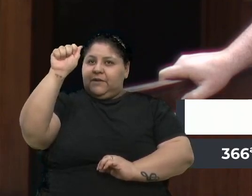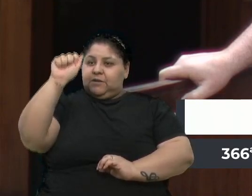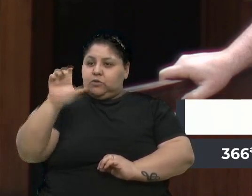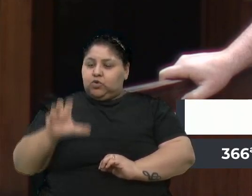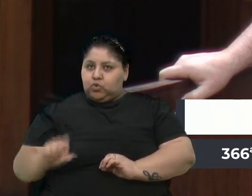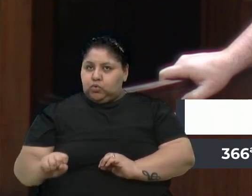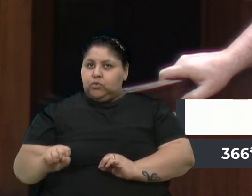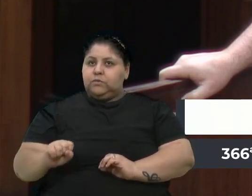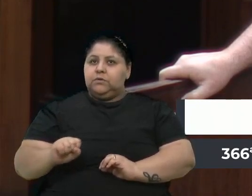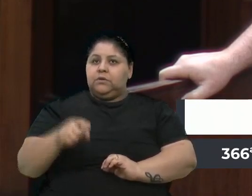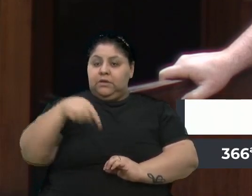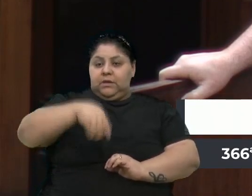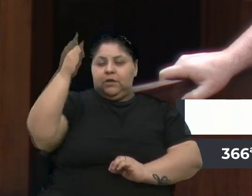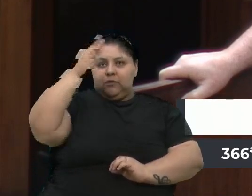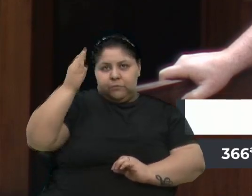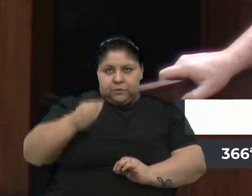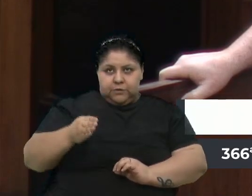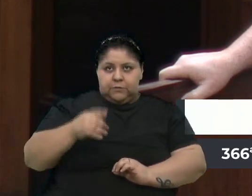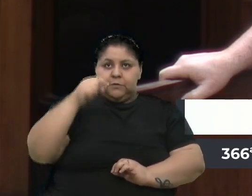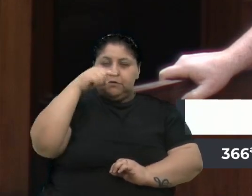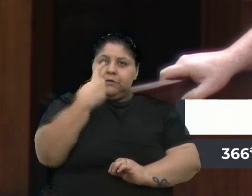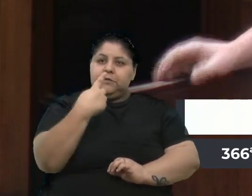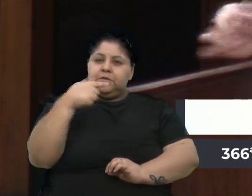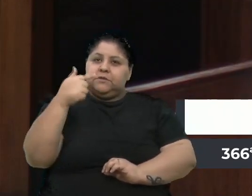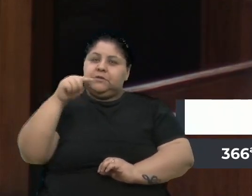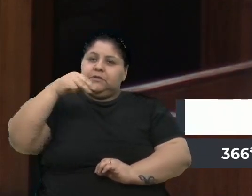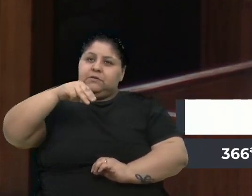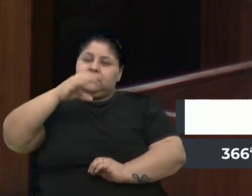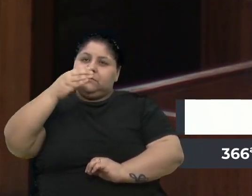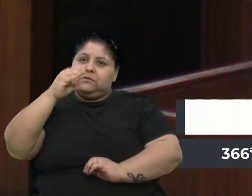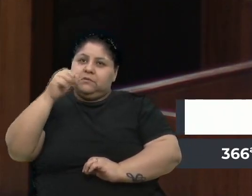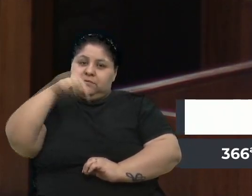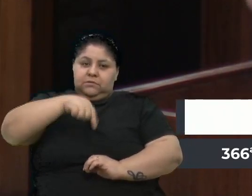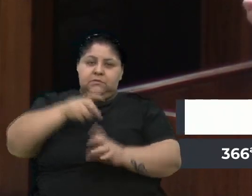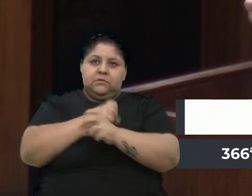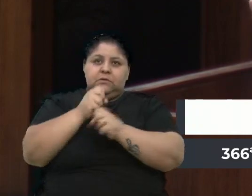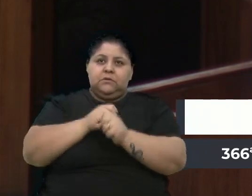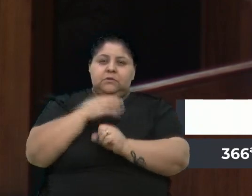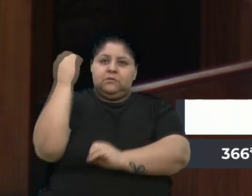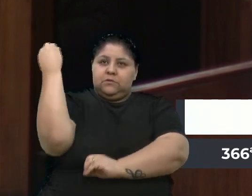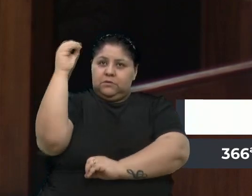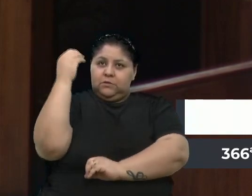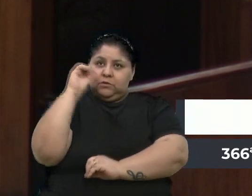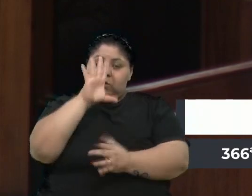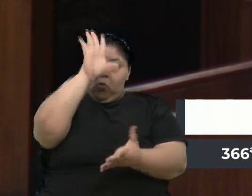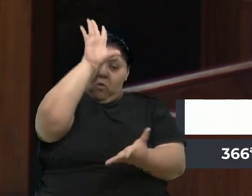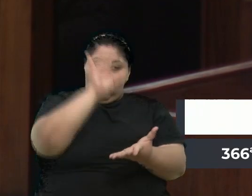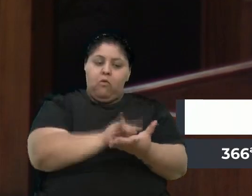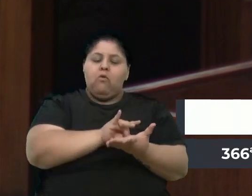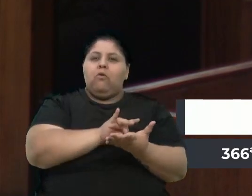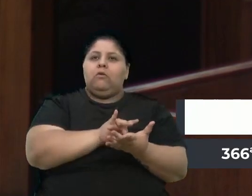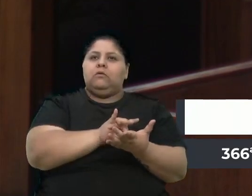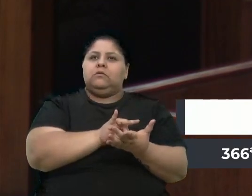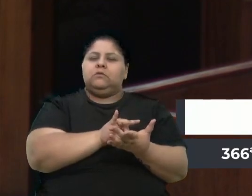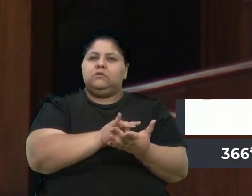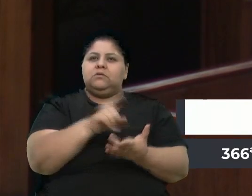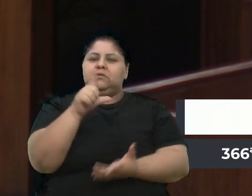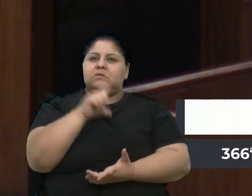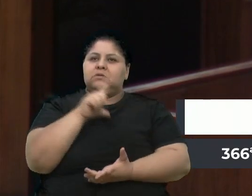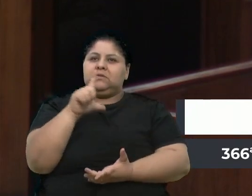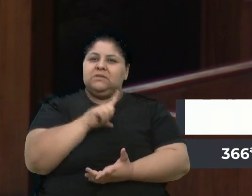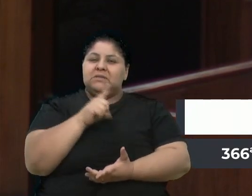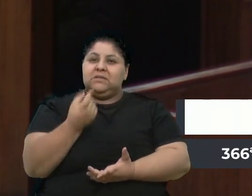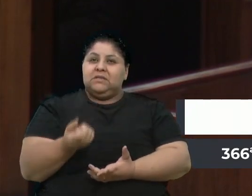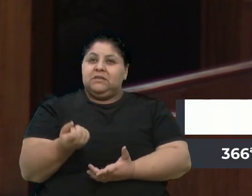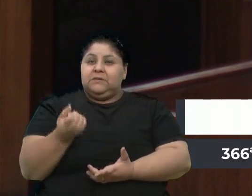No dia 17 de março desse ano, Porto Alegre oficializou a Federação Gaúcha de Futebol, que tem interesse em